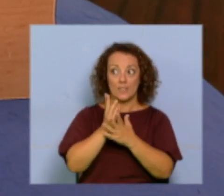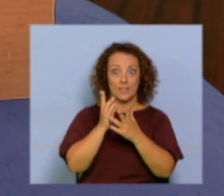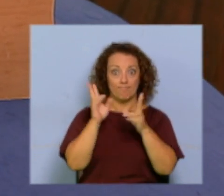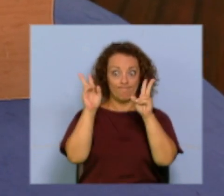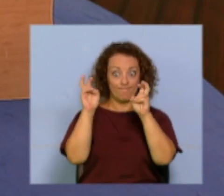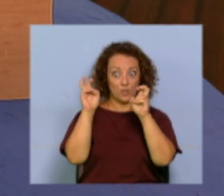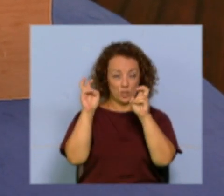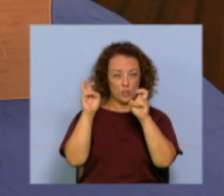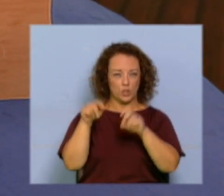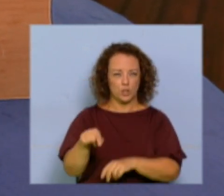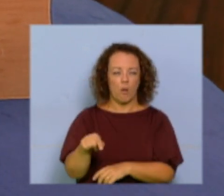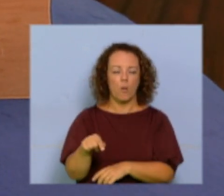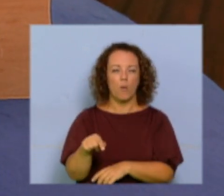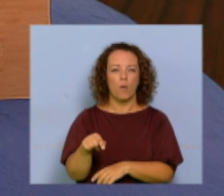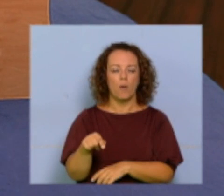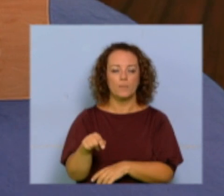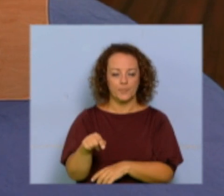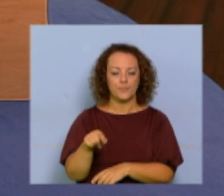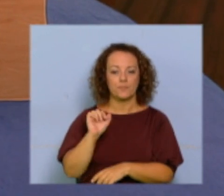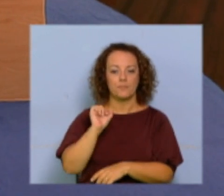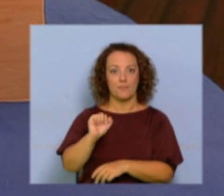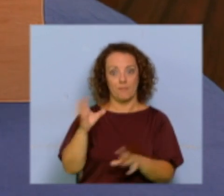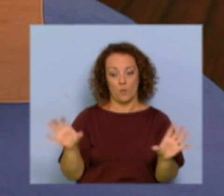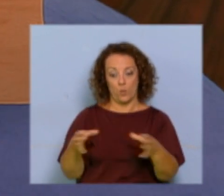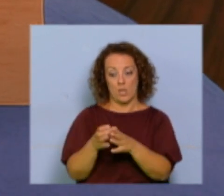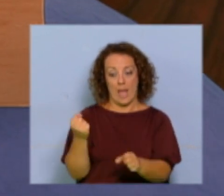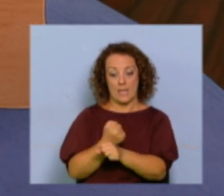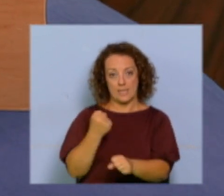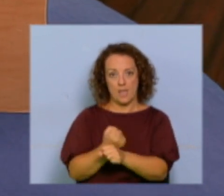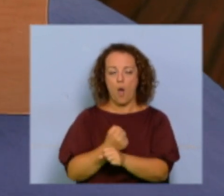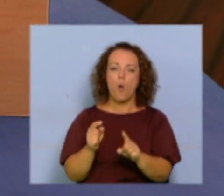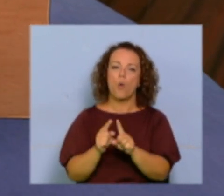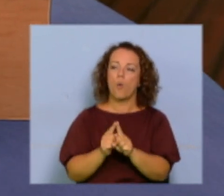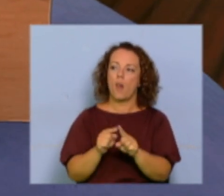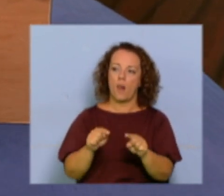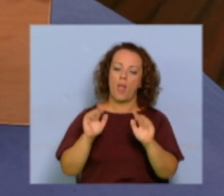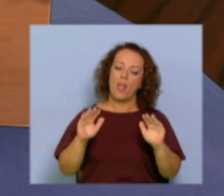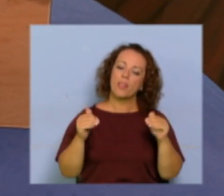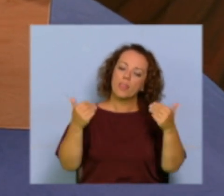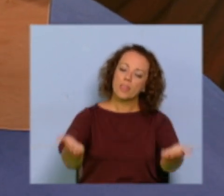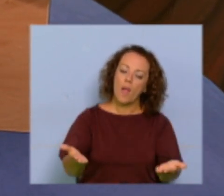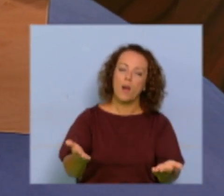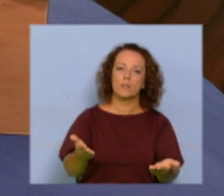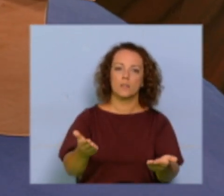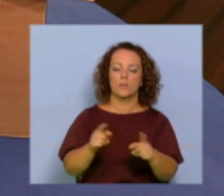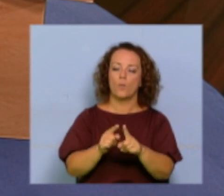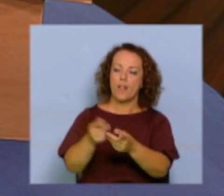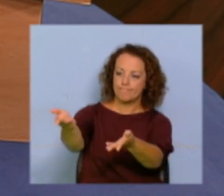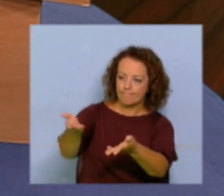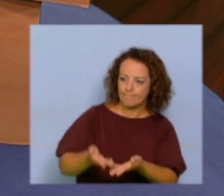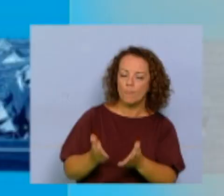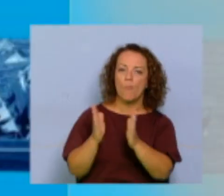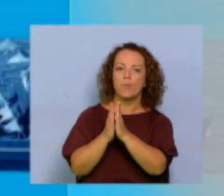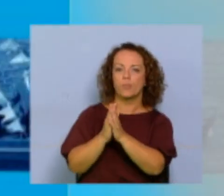questão, na ação missionária, o dar mãos a outras confissões religiosas é cada vez mais